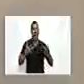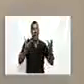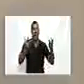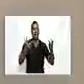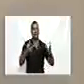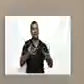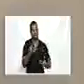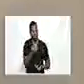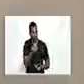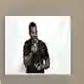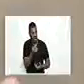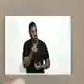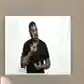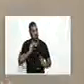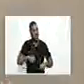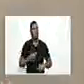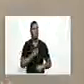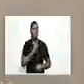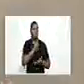material